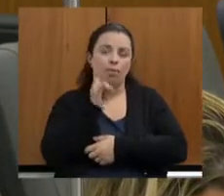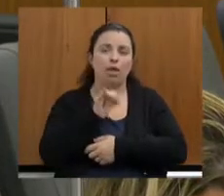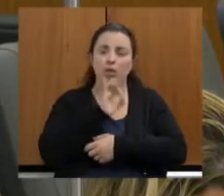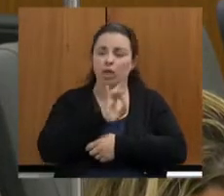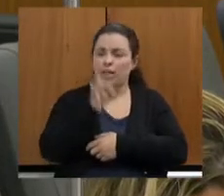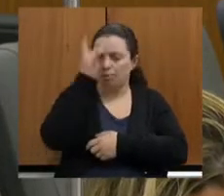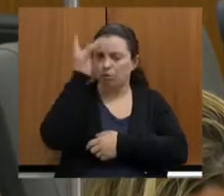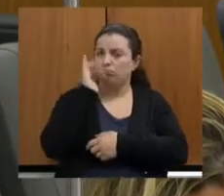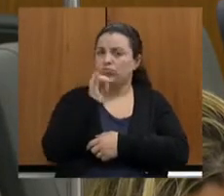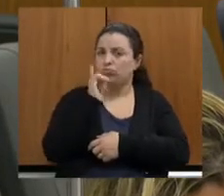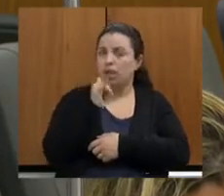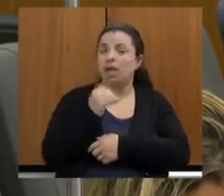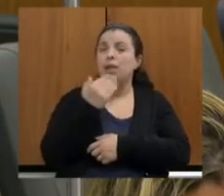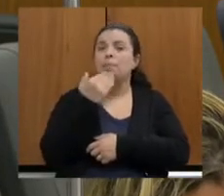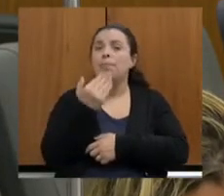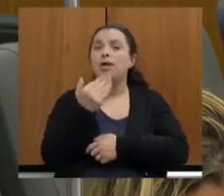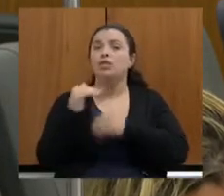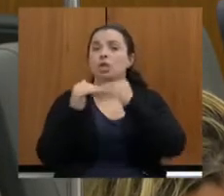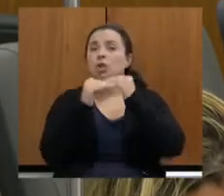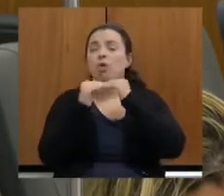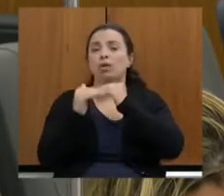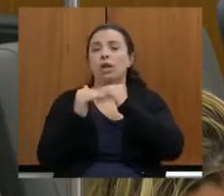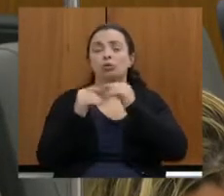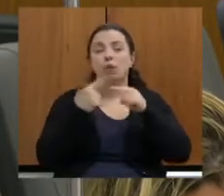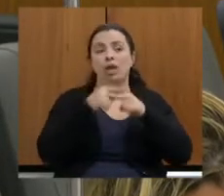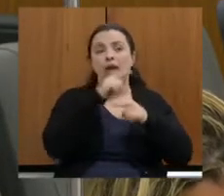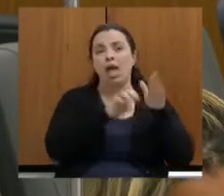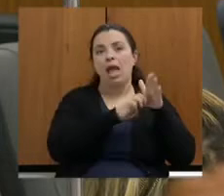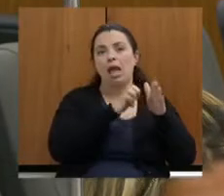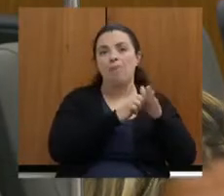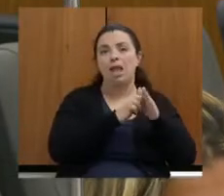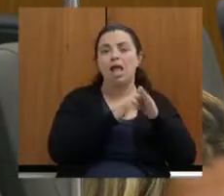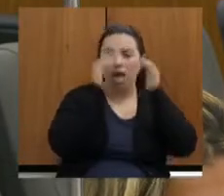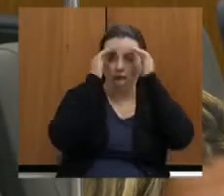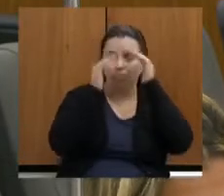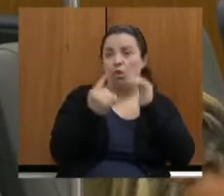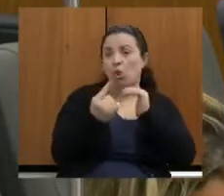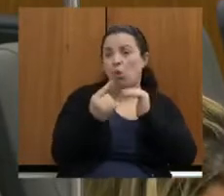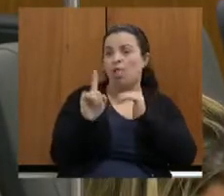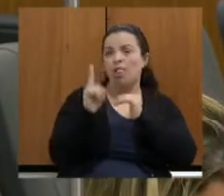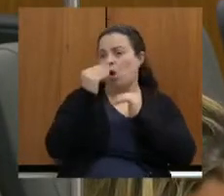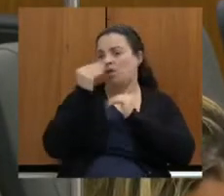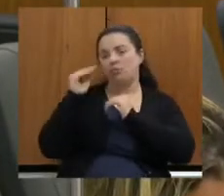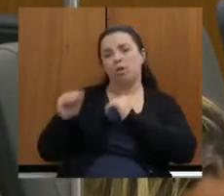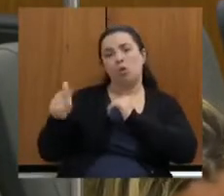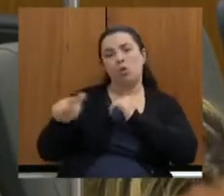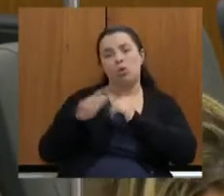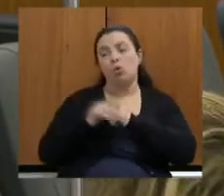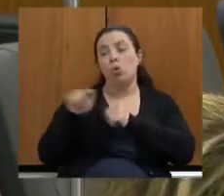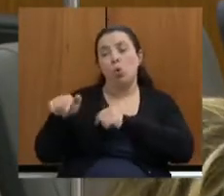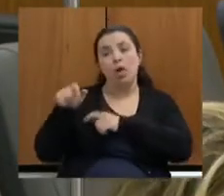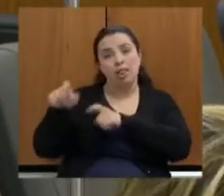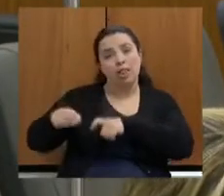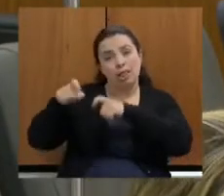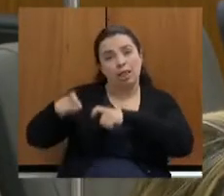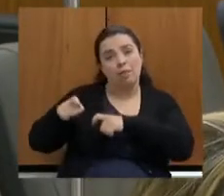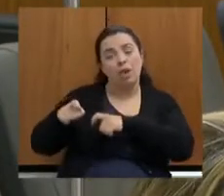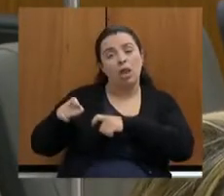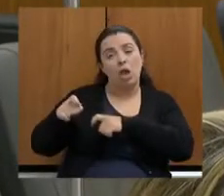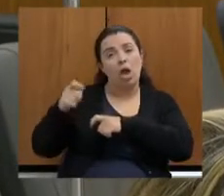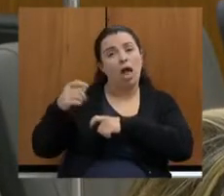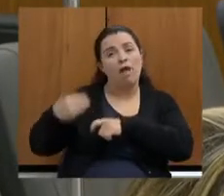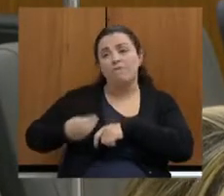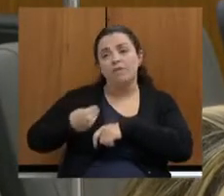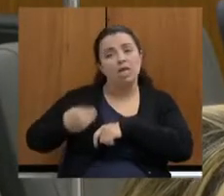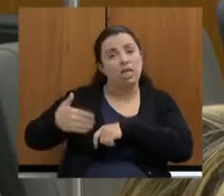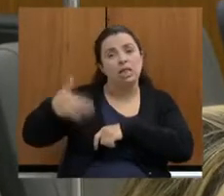Por que considera um no considera outro uma trabalhadora de roça toda a vida trabalhou na roça tem o